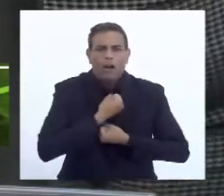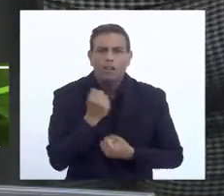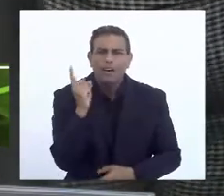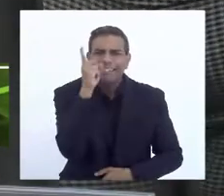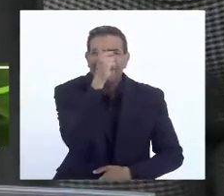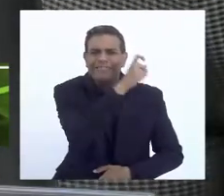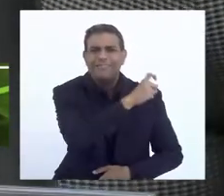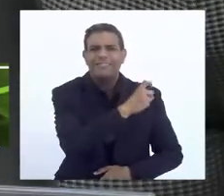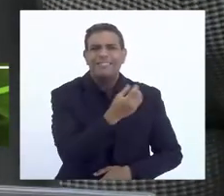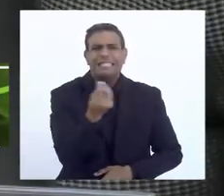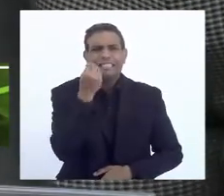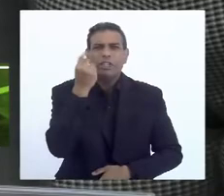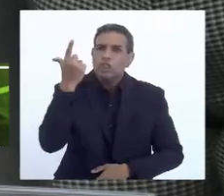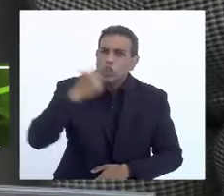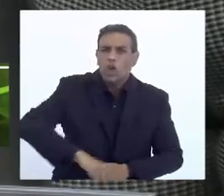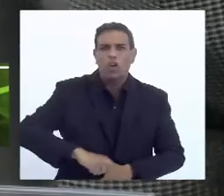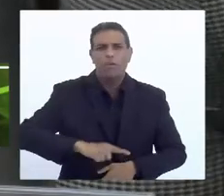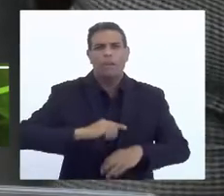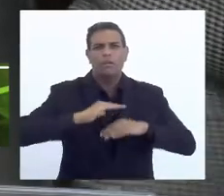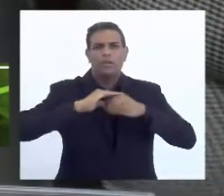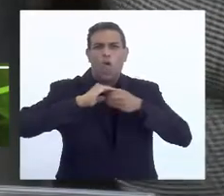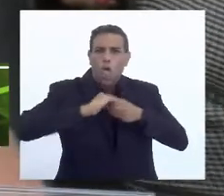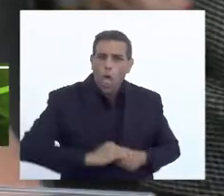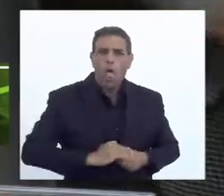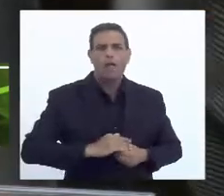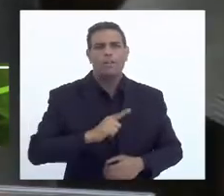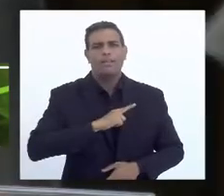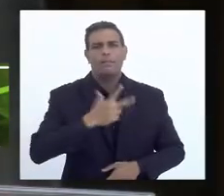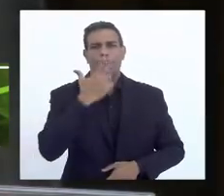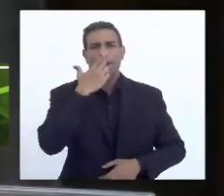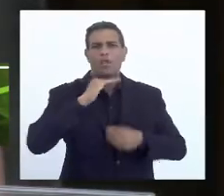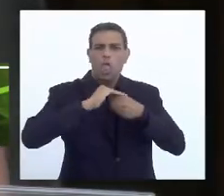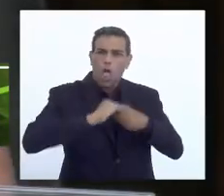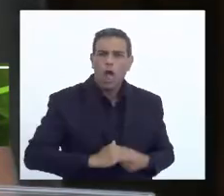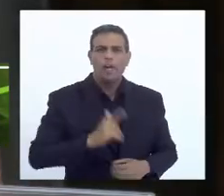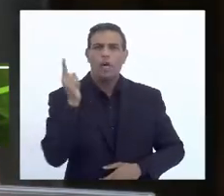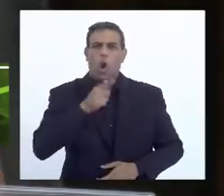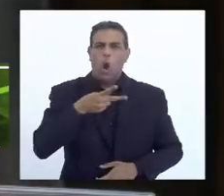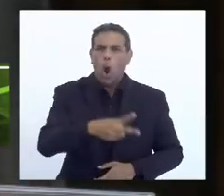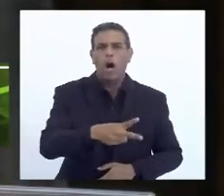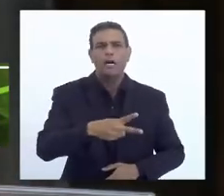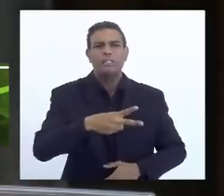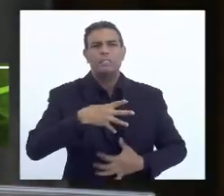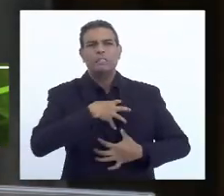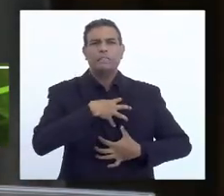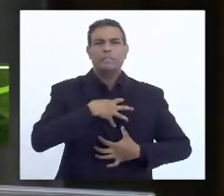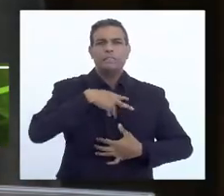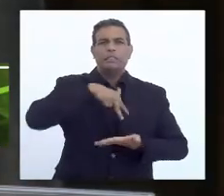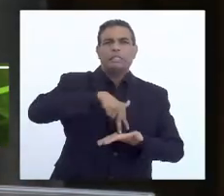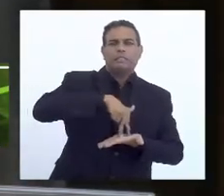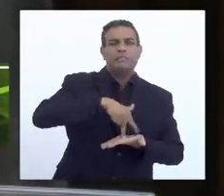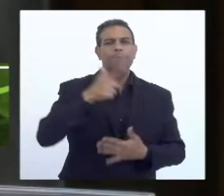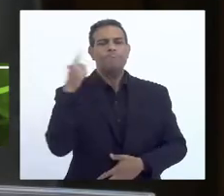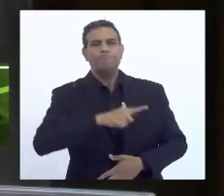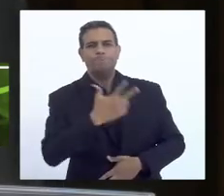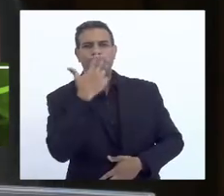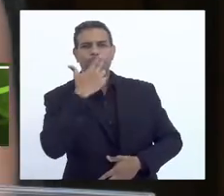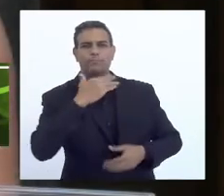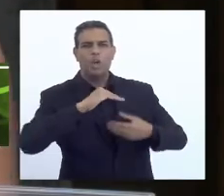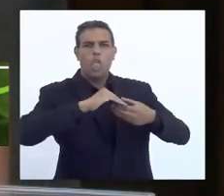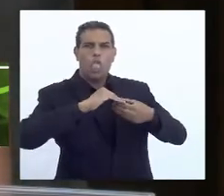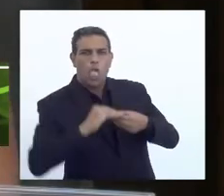realmente uma tentativa de me quebrar. Uma tentativa de me quebrar, de me desestabilizar a todo momento, de me